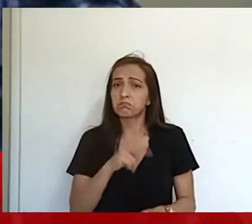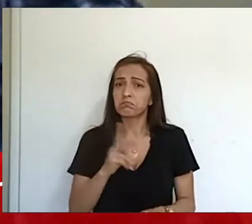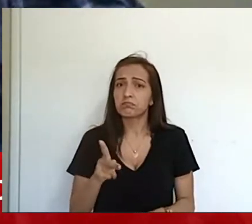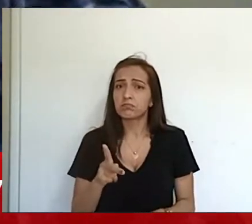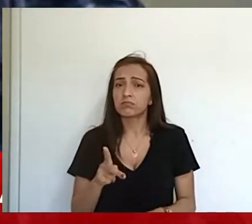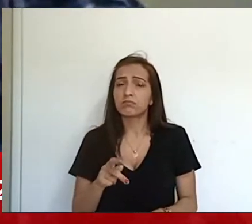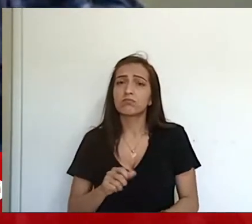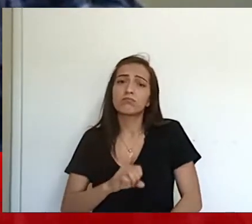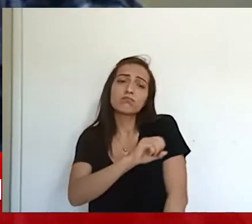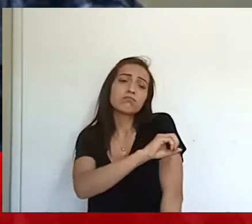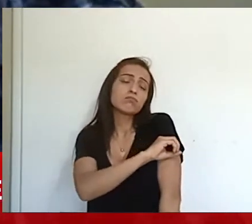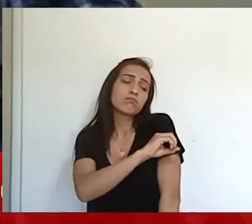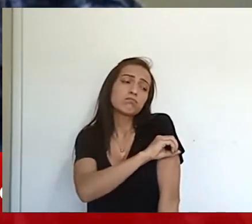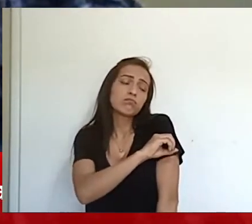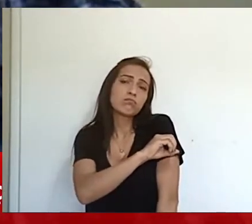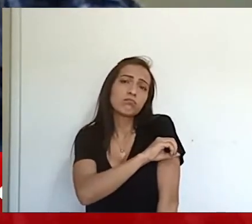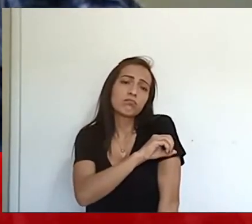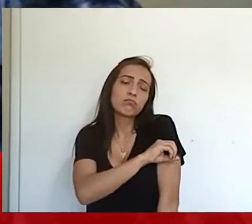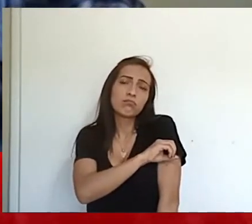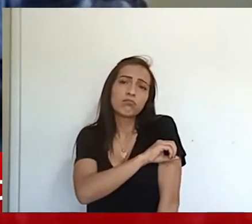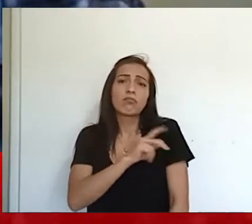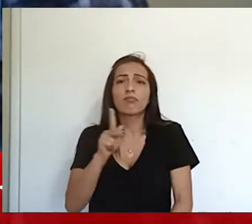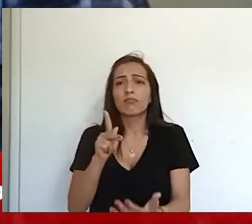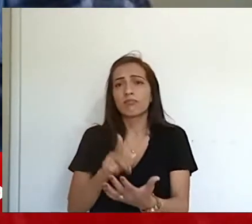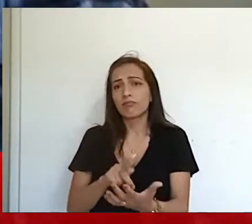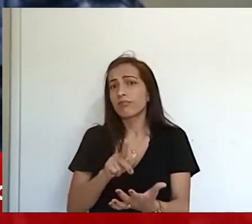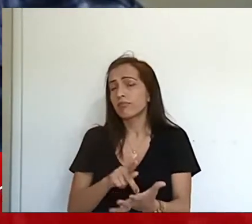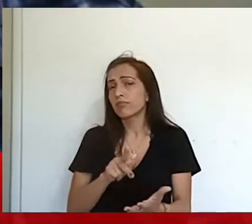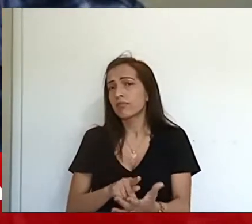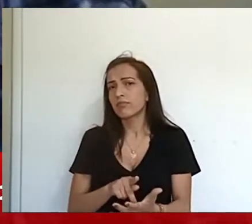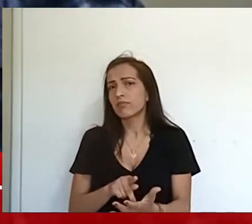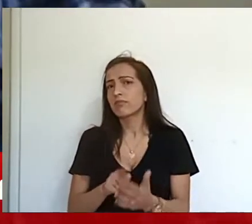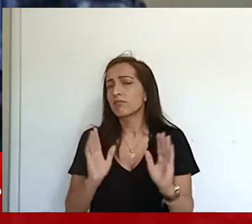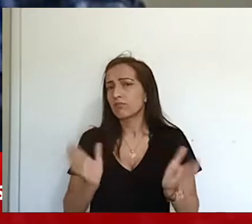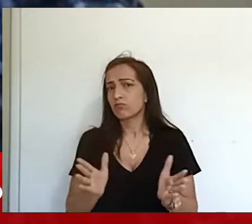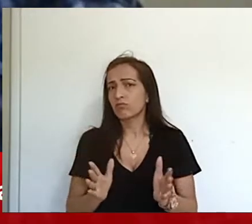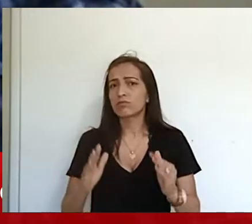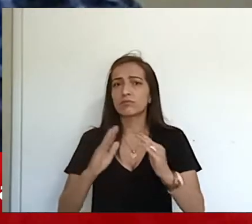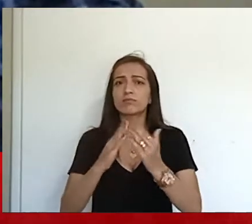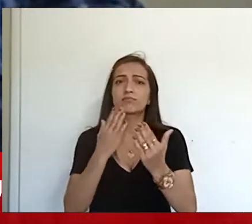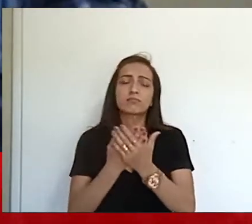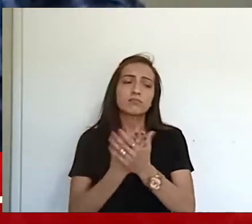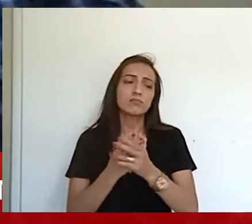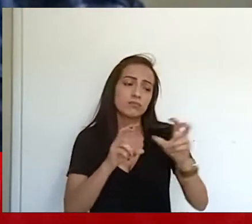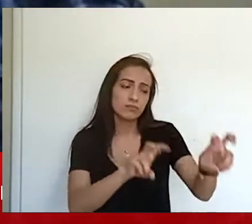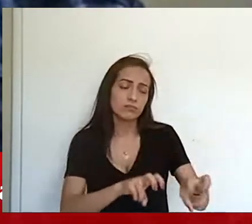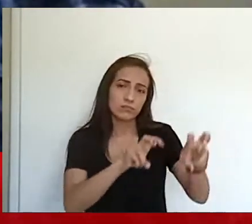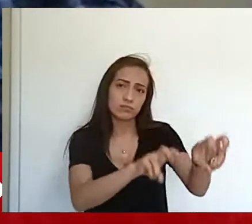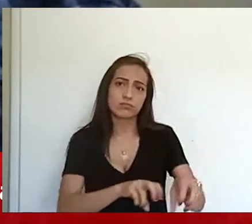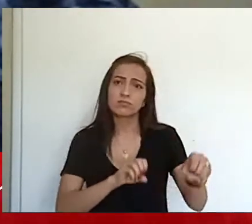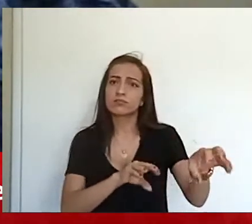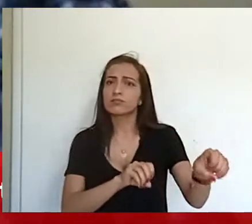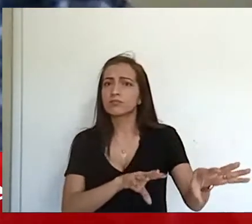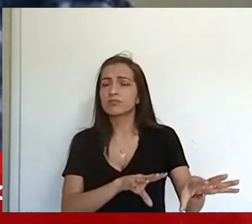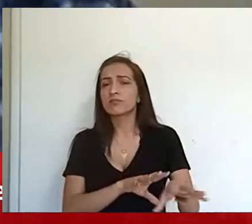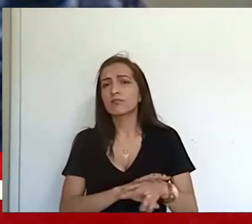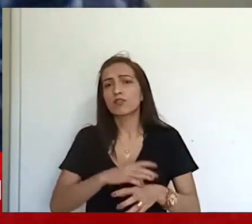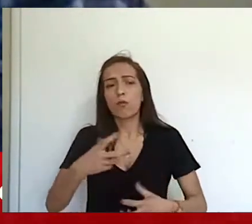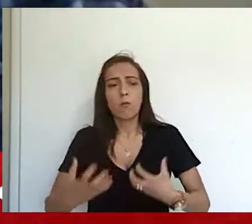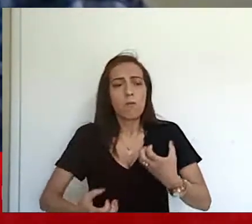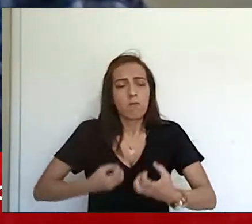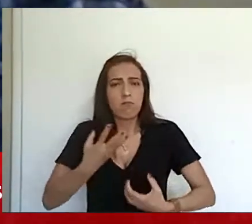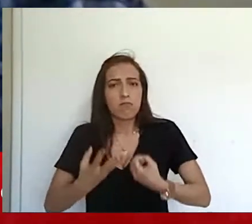a nossa realidade maior do Distrito Federal das escolas do campo, eu vou trazer um pequeno poema, um trecho de um poema que eu